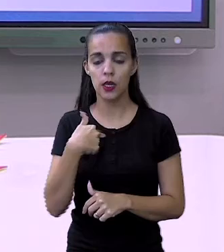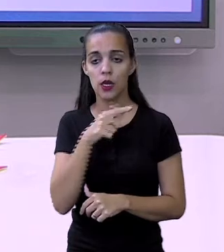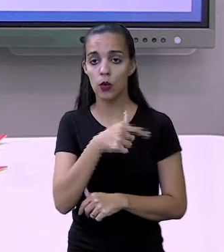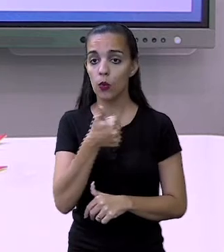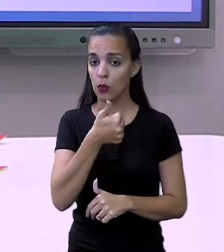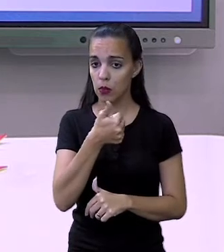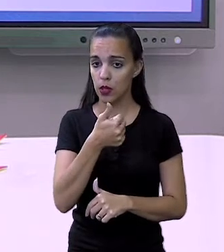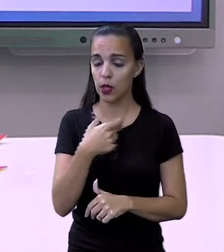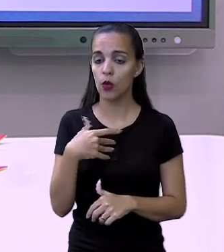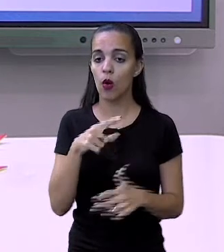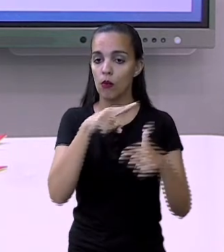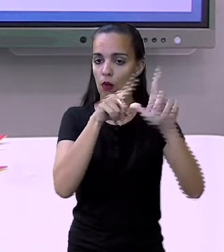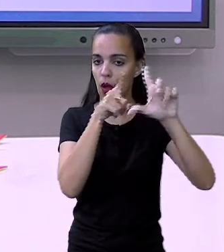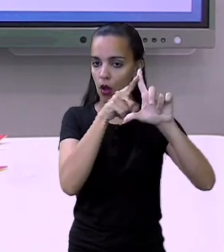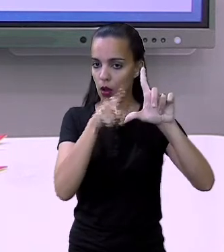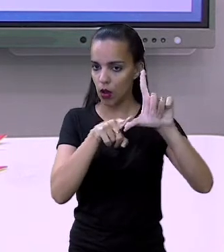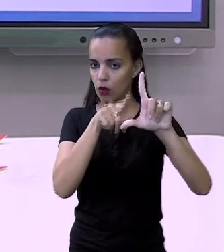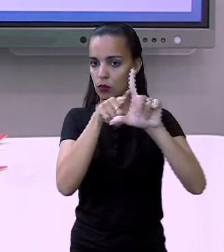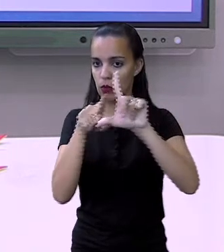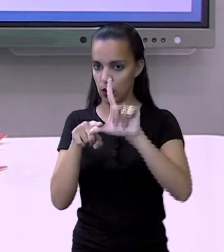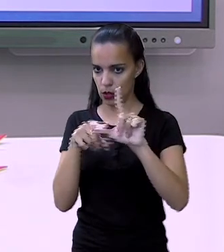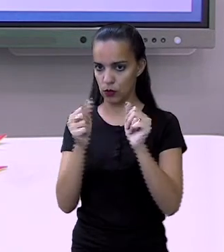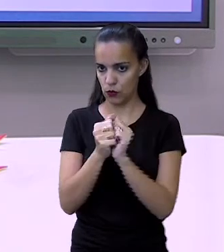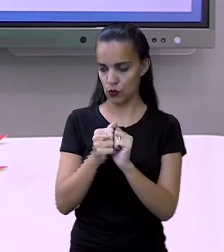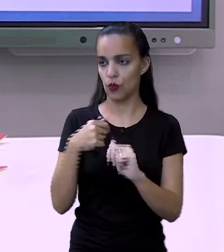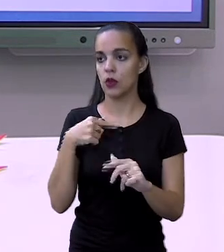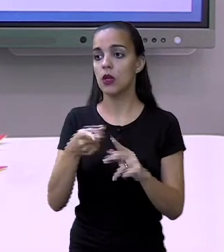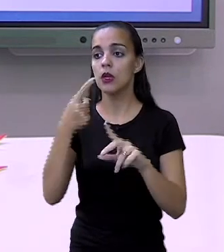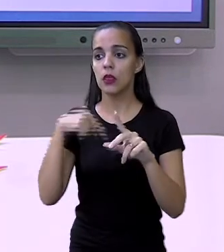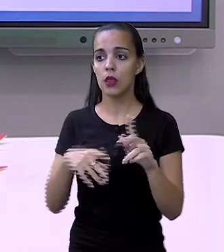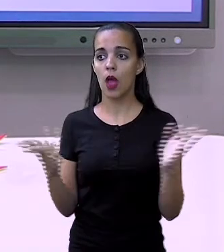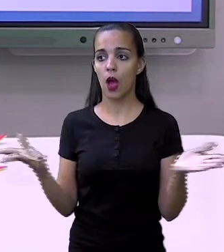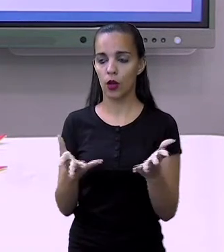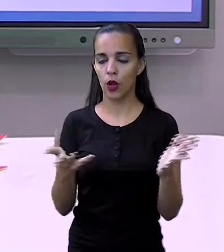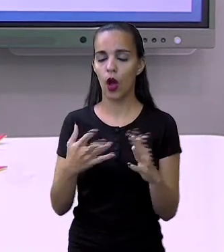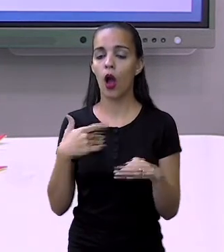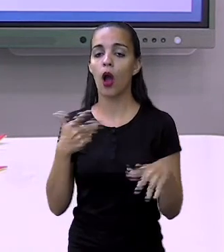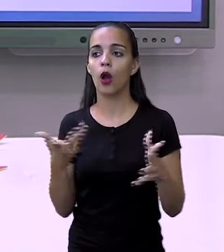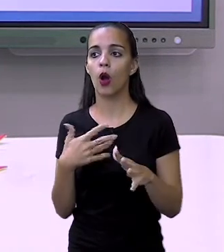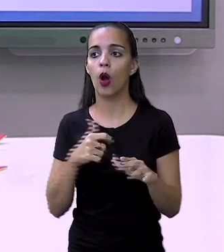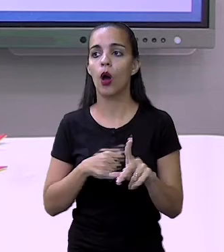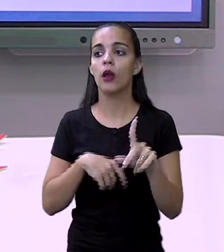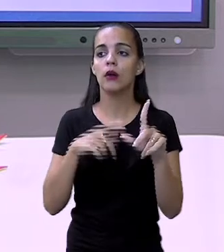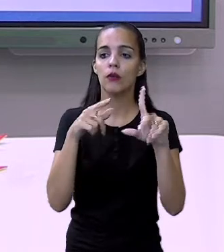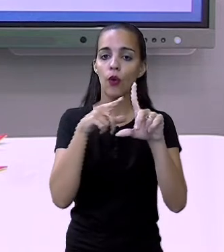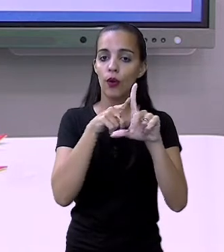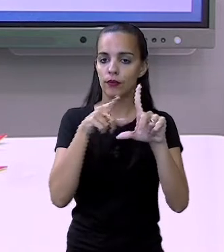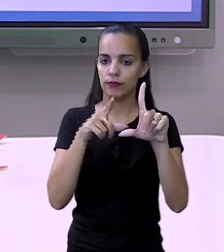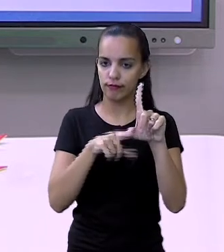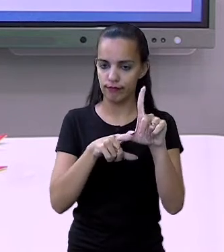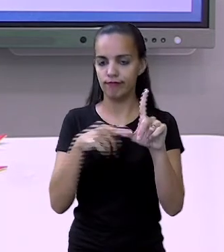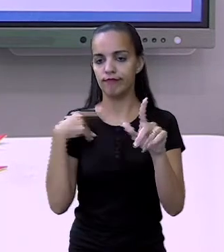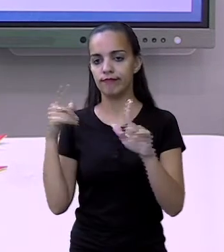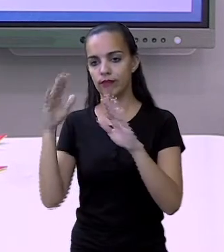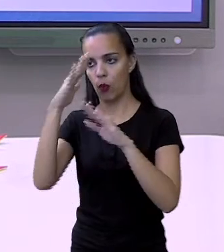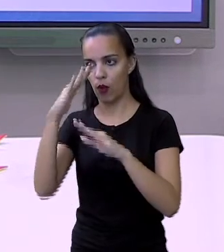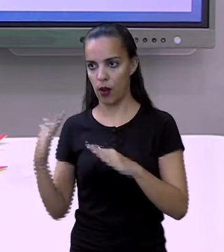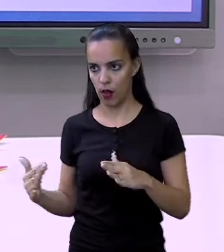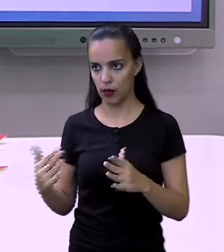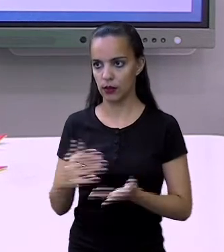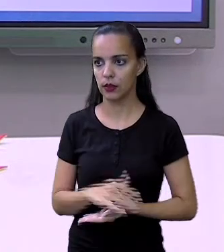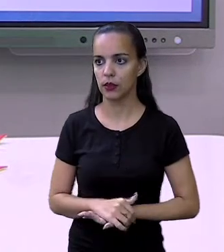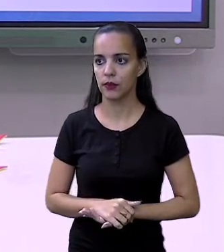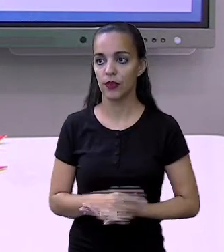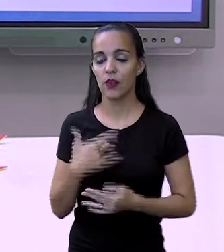ângulo. Segundo, lado, ângulo e lado. Agora, o terceiro caso